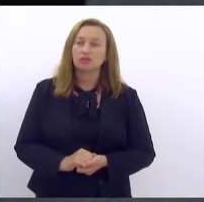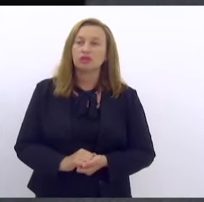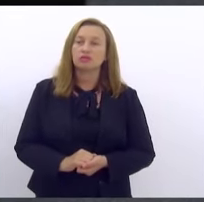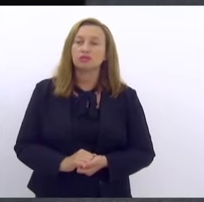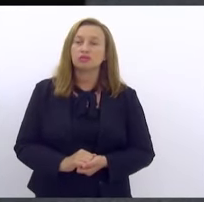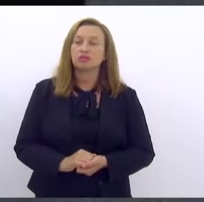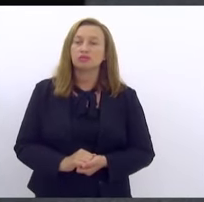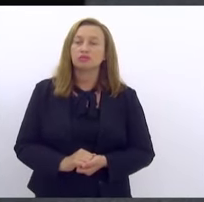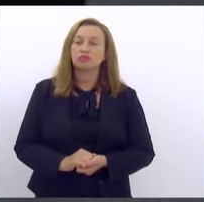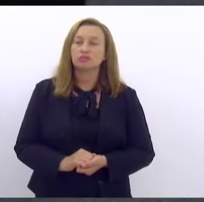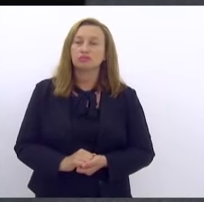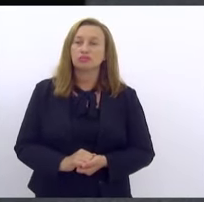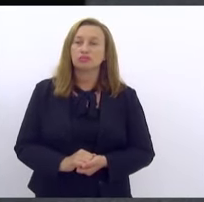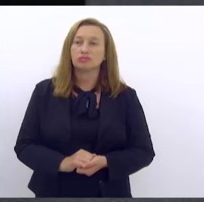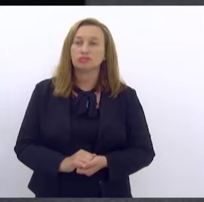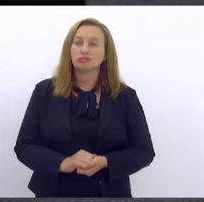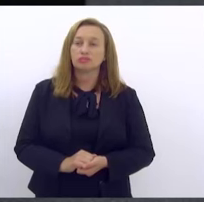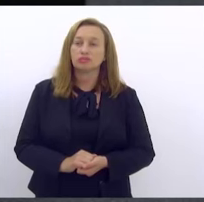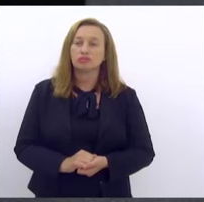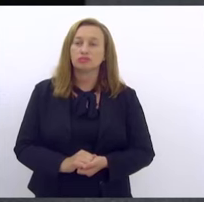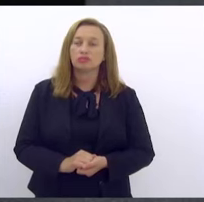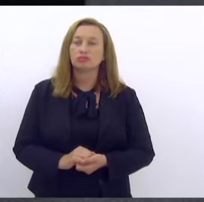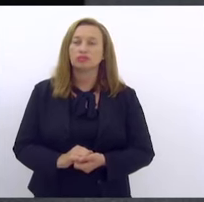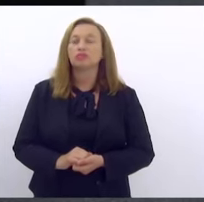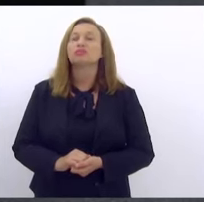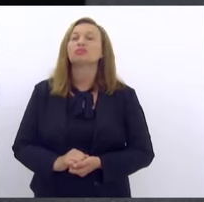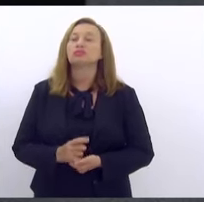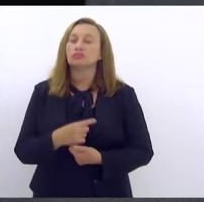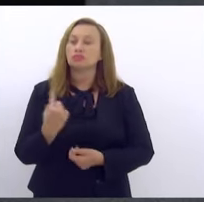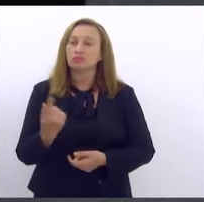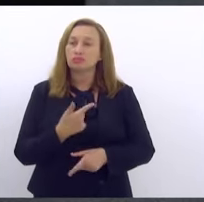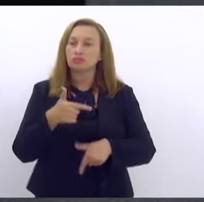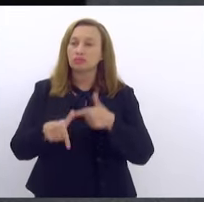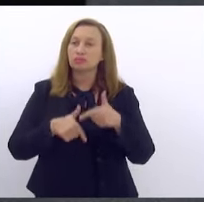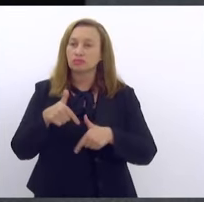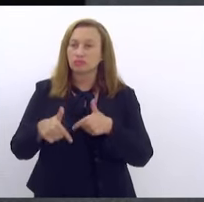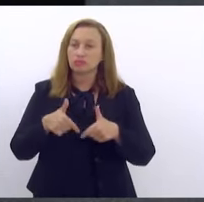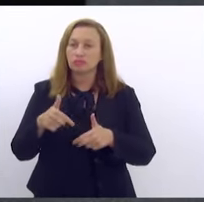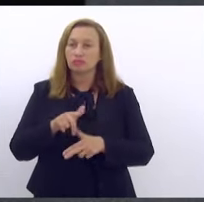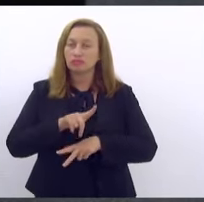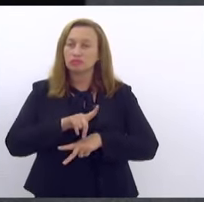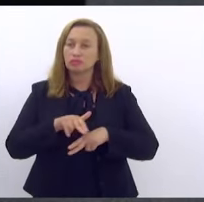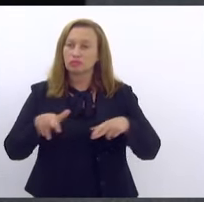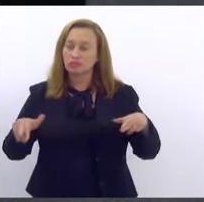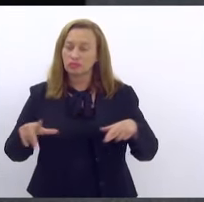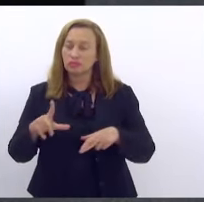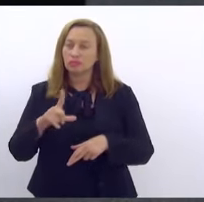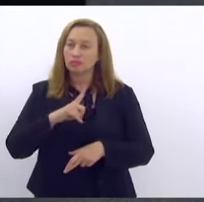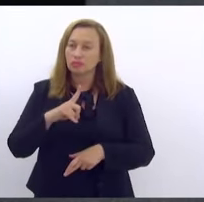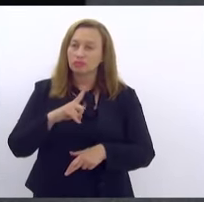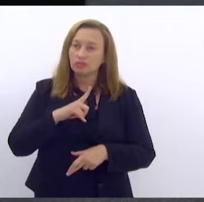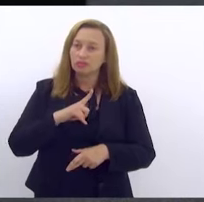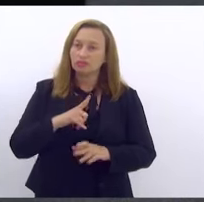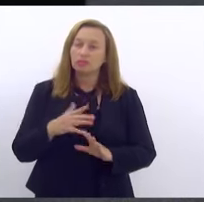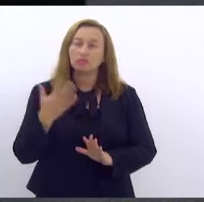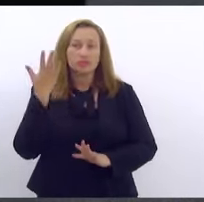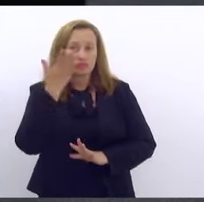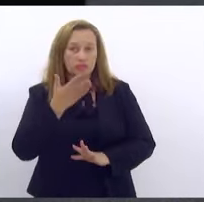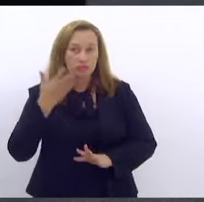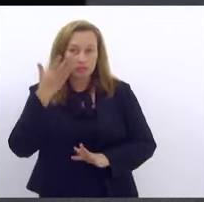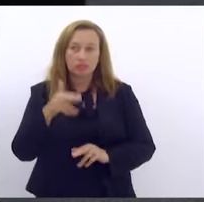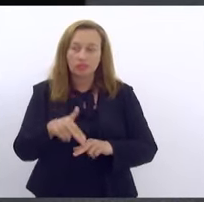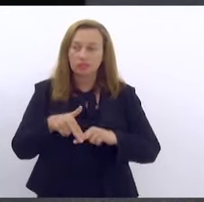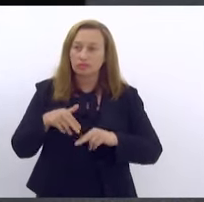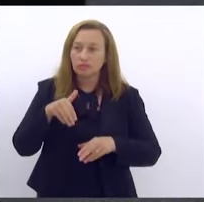em assimilar contribuições dos mandatos. A gente tem uma série de diferenças com relação à mensagem e, por isso,